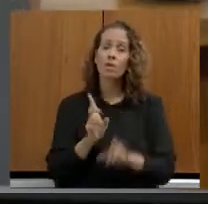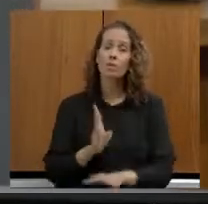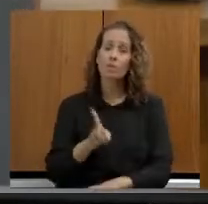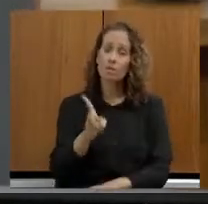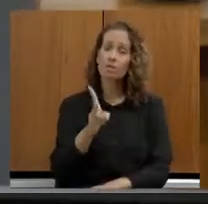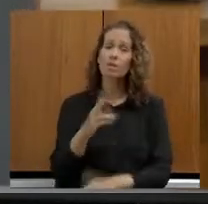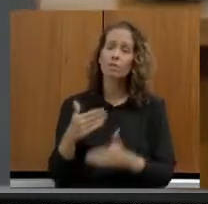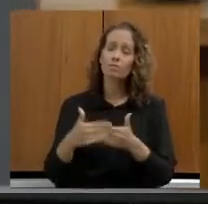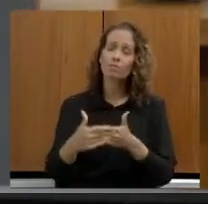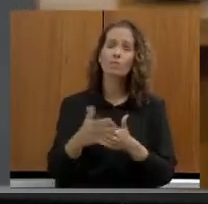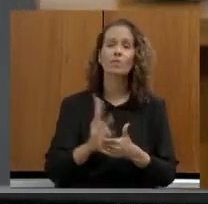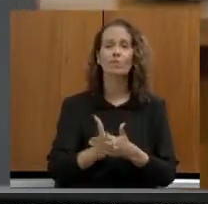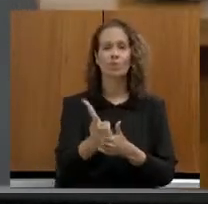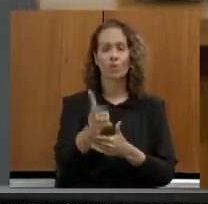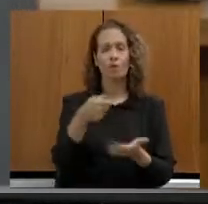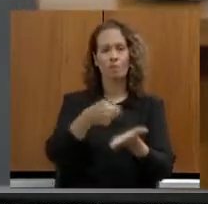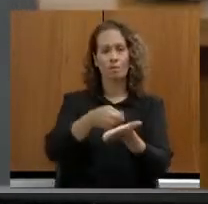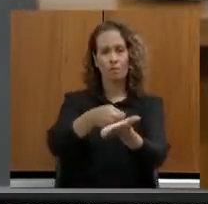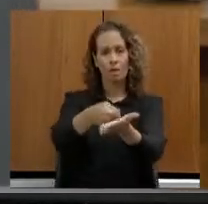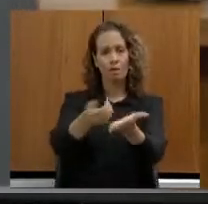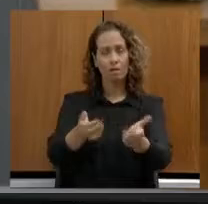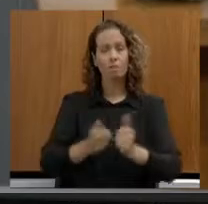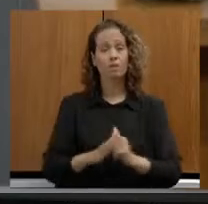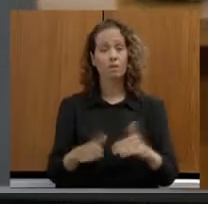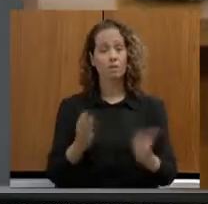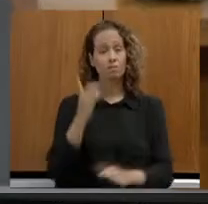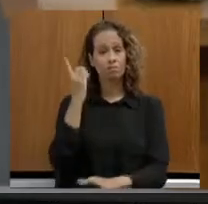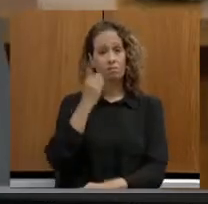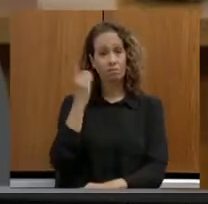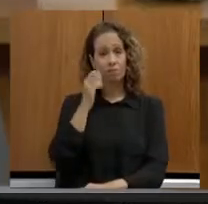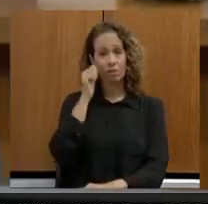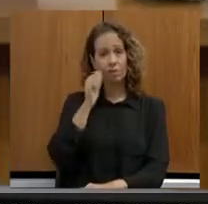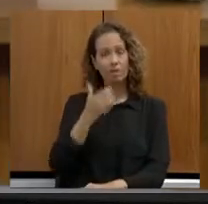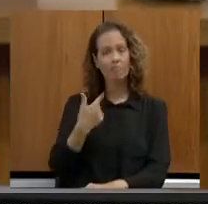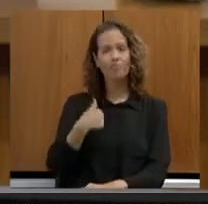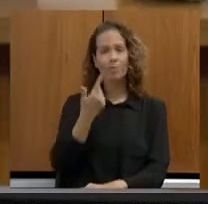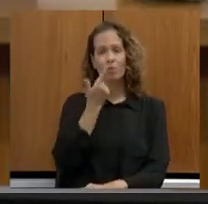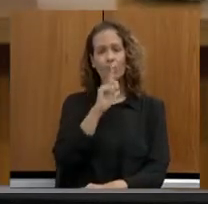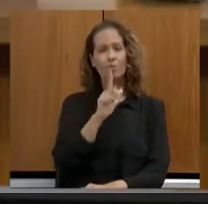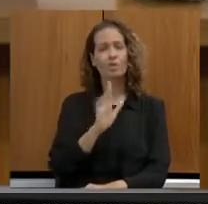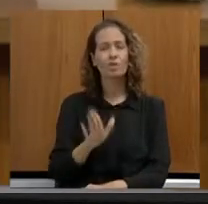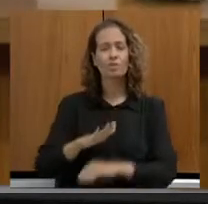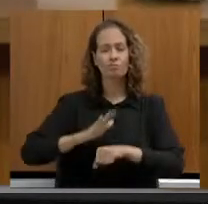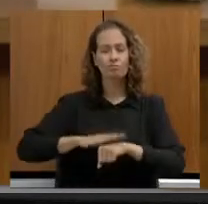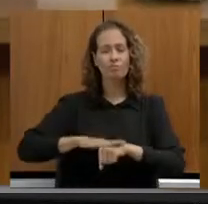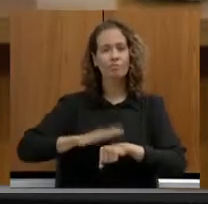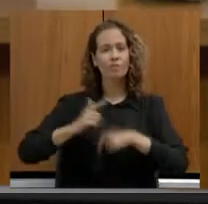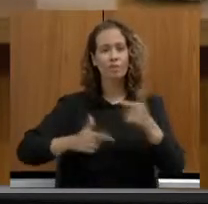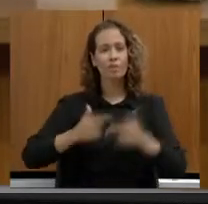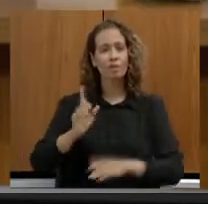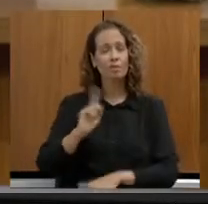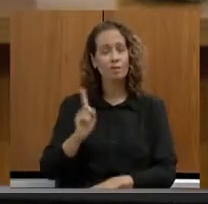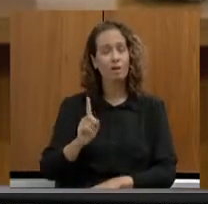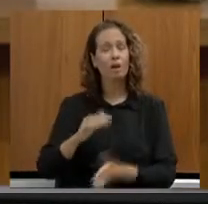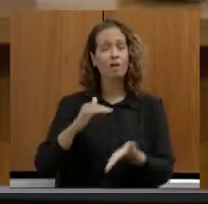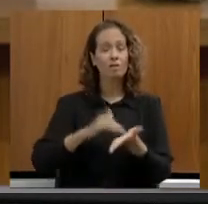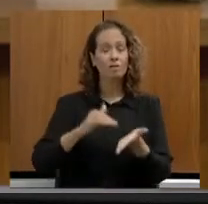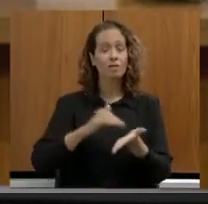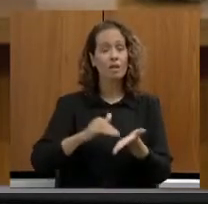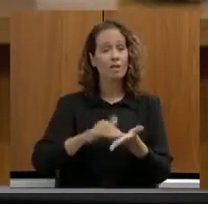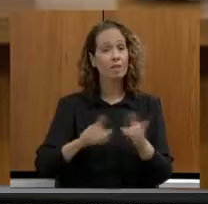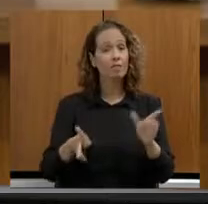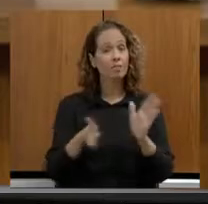à frente né É então deputada eu não consigo aí nem nem era minha função sabe a função da secretaria de planejamento